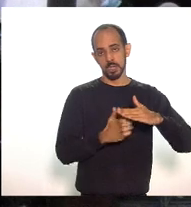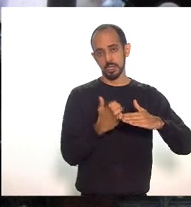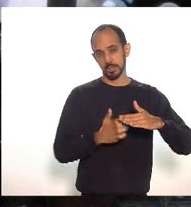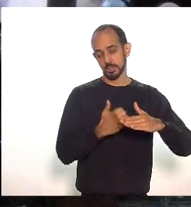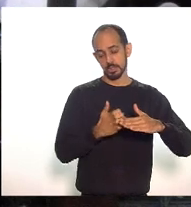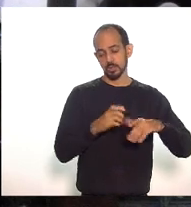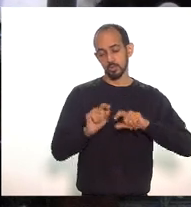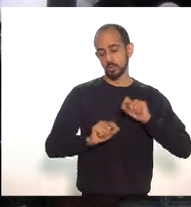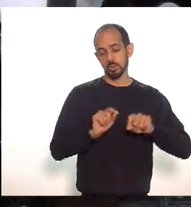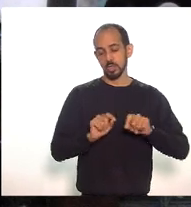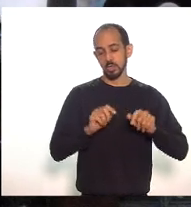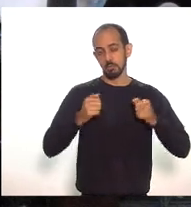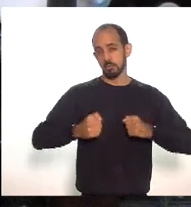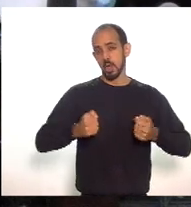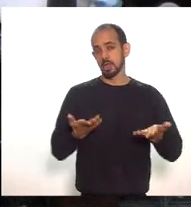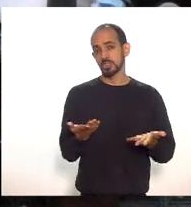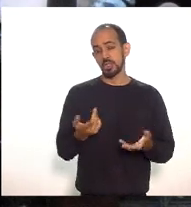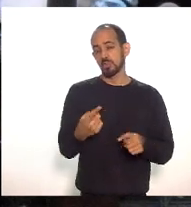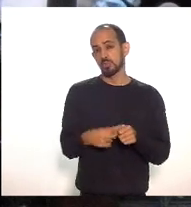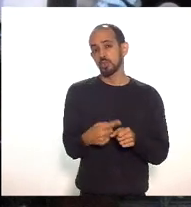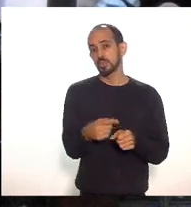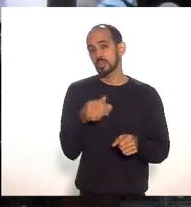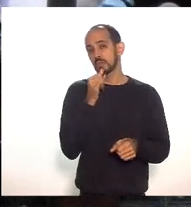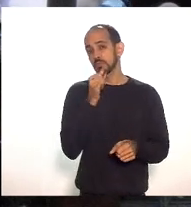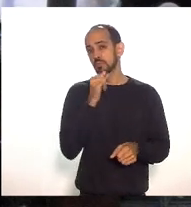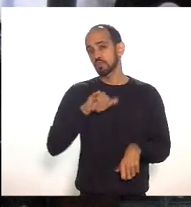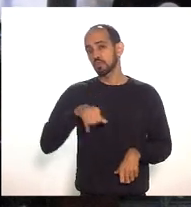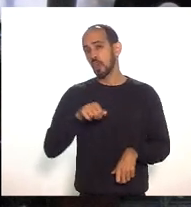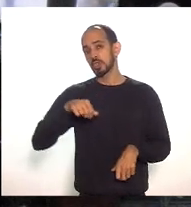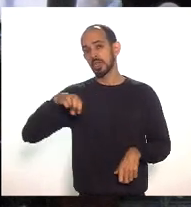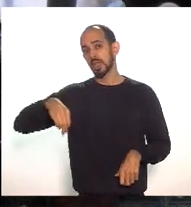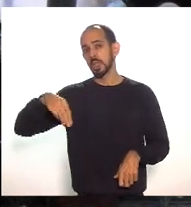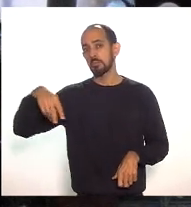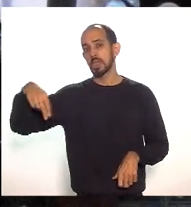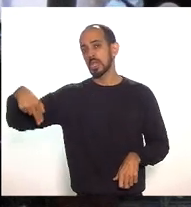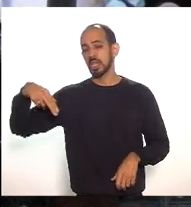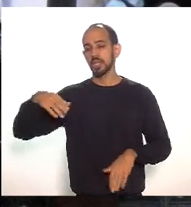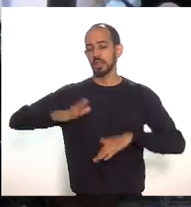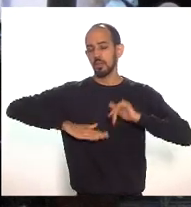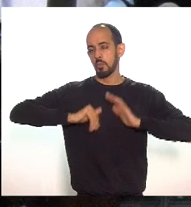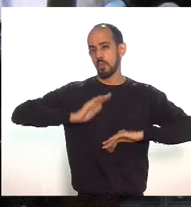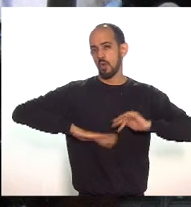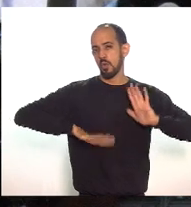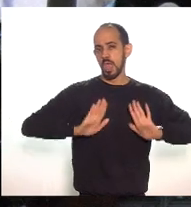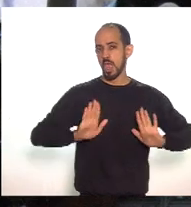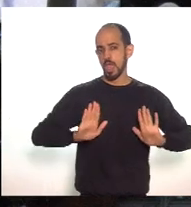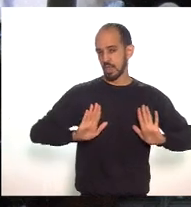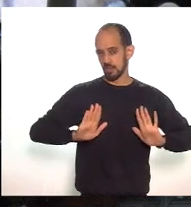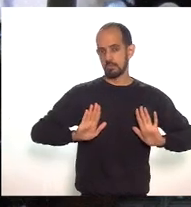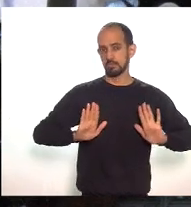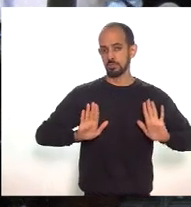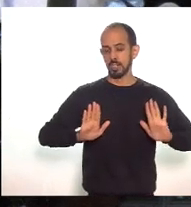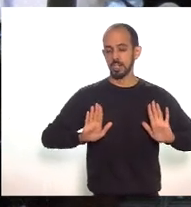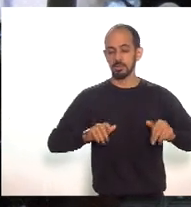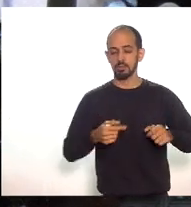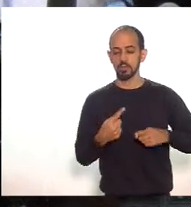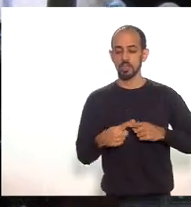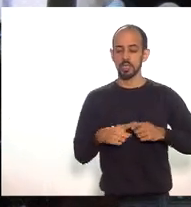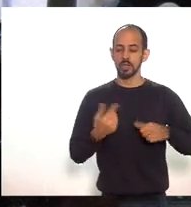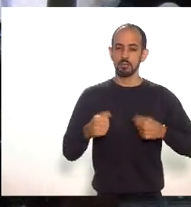ser no município jmn porque tem que se enquadrar nas condicionantes